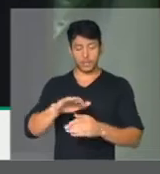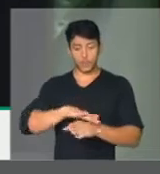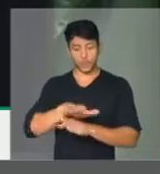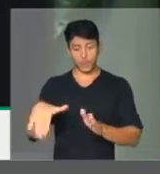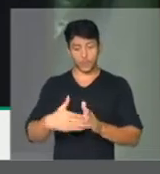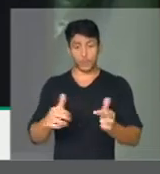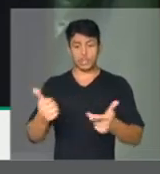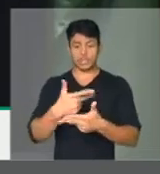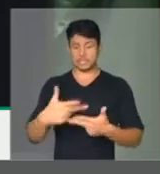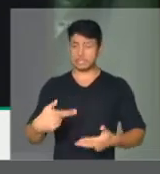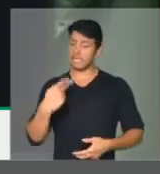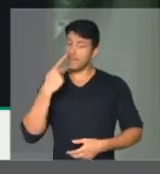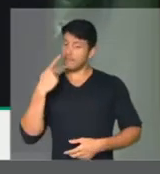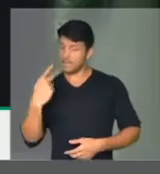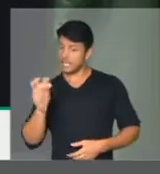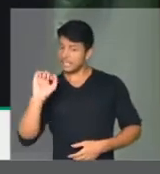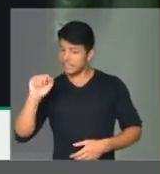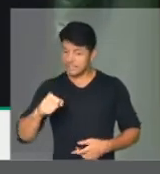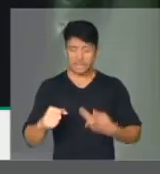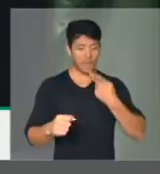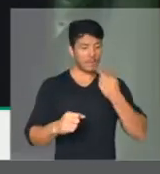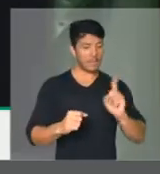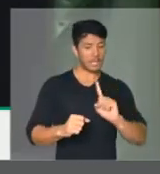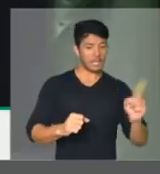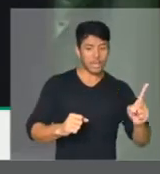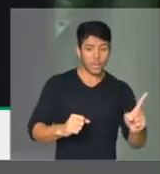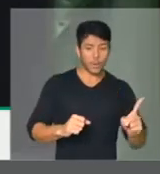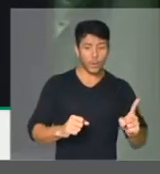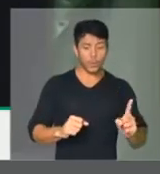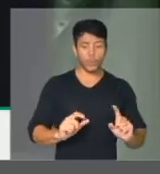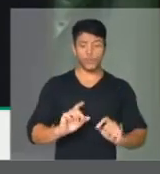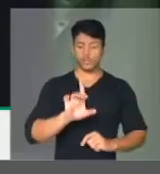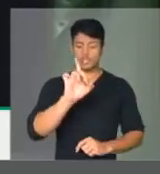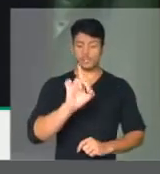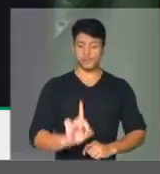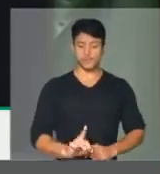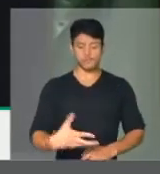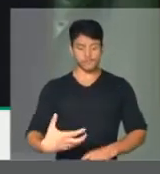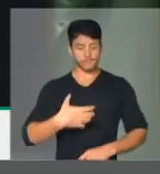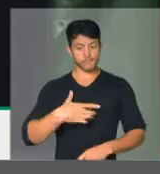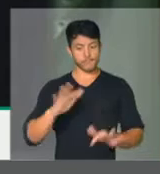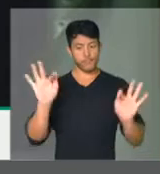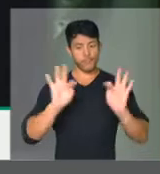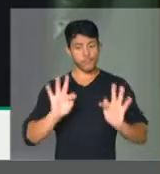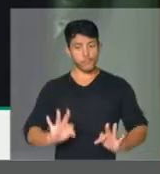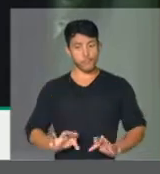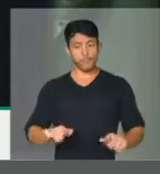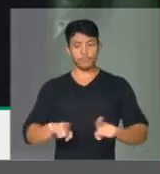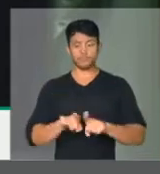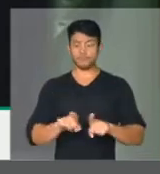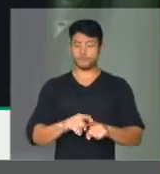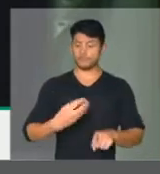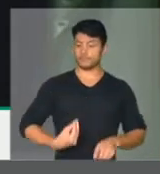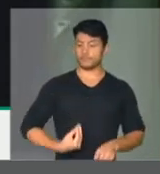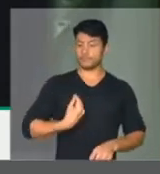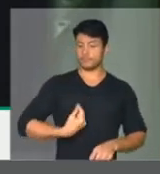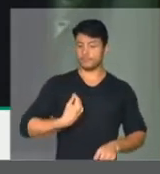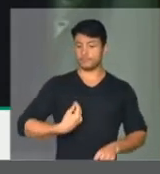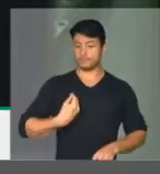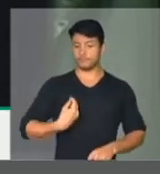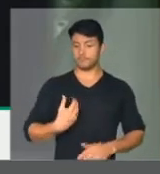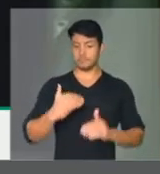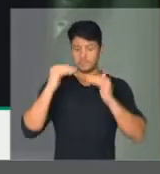e aquilo que nega a democracia, sobre o direito à felicidade e a uma existência digna, sobre